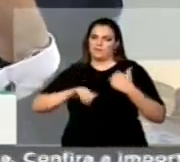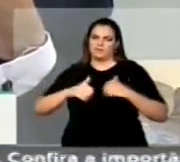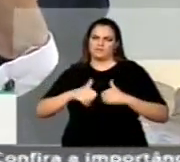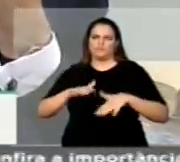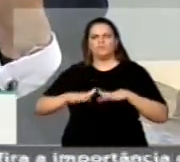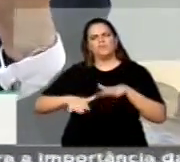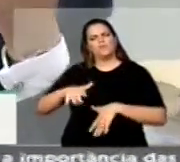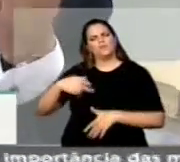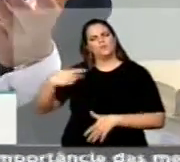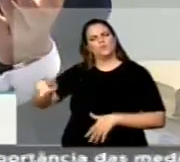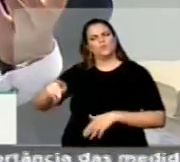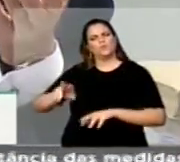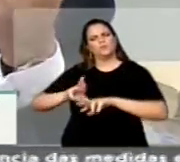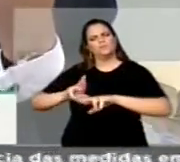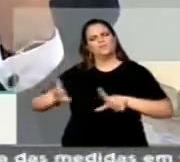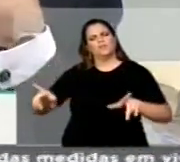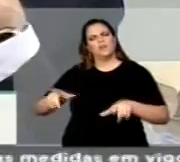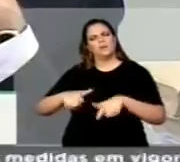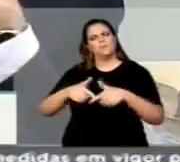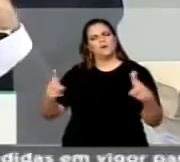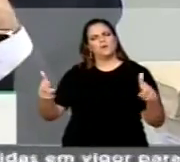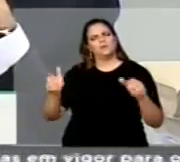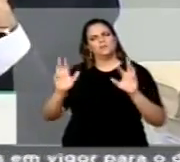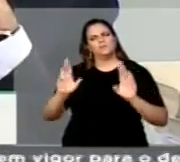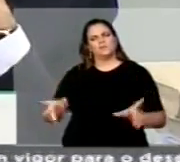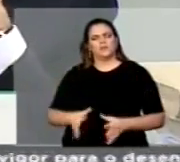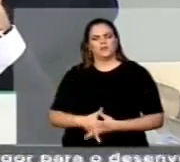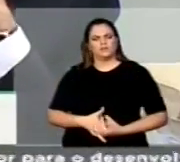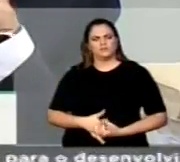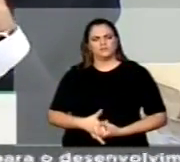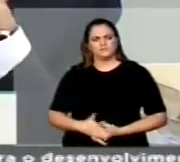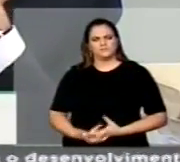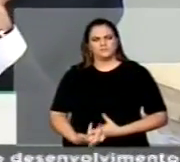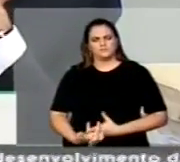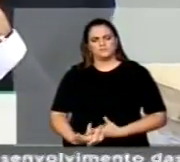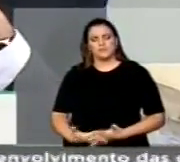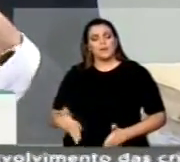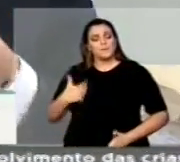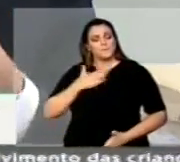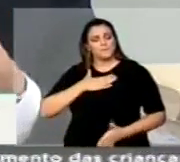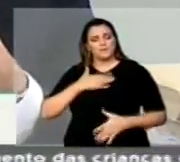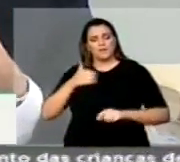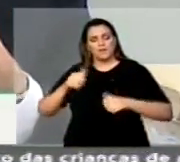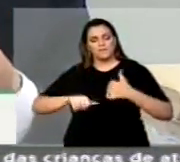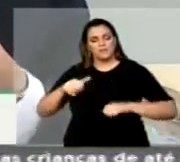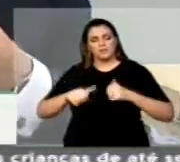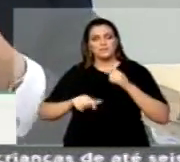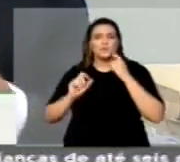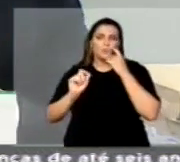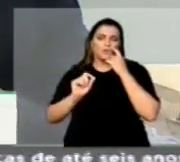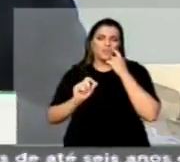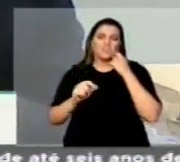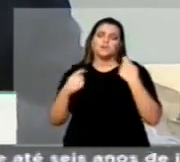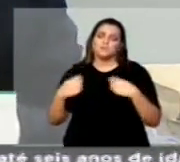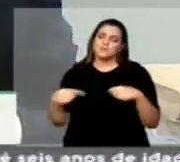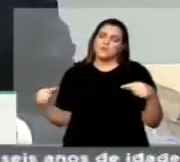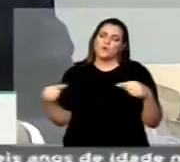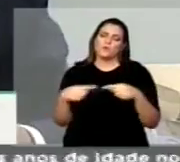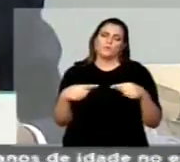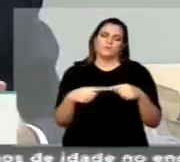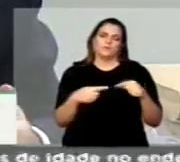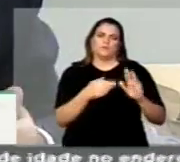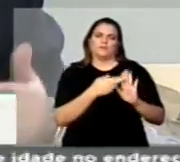não ser o juízo da maioria. O meu juízo de avaliação a quem cabia da admissibilidade do pedido de impeachment, a